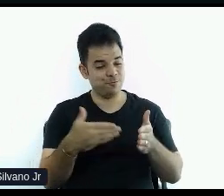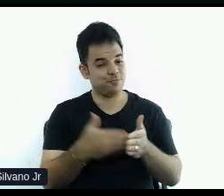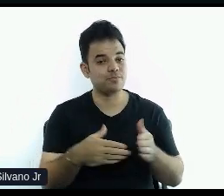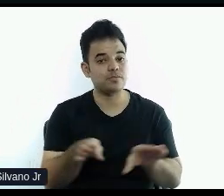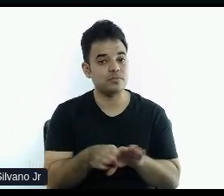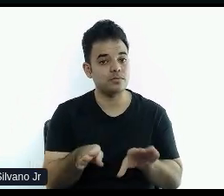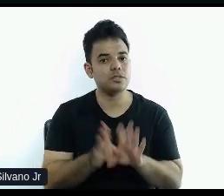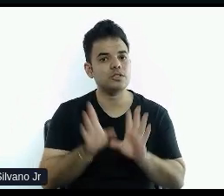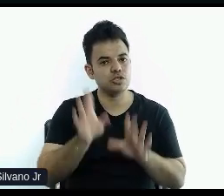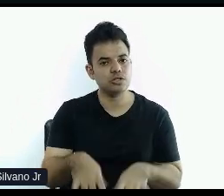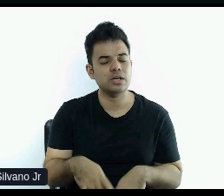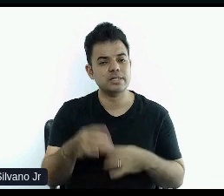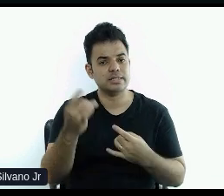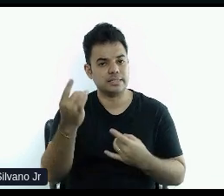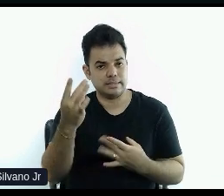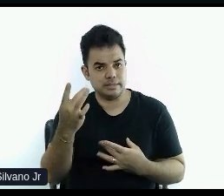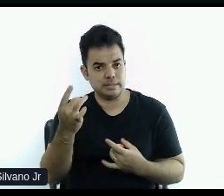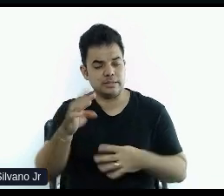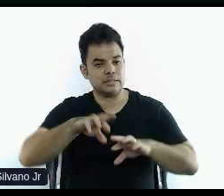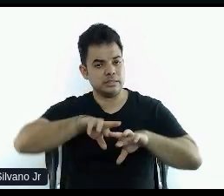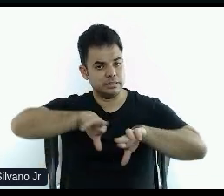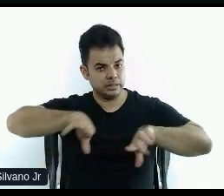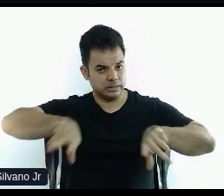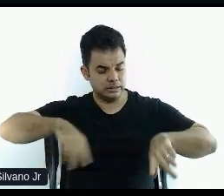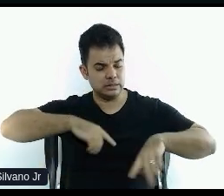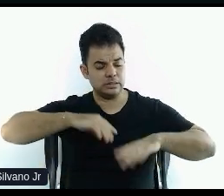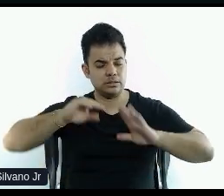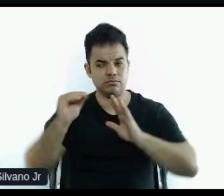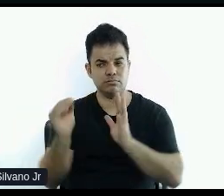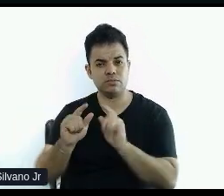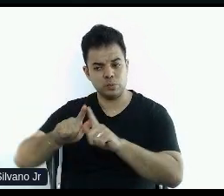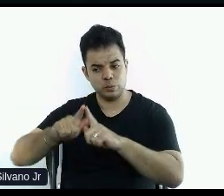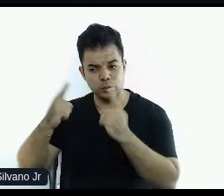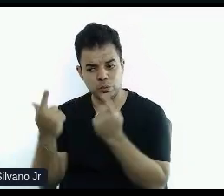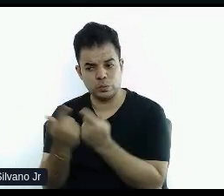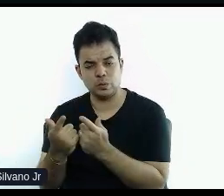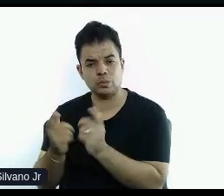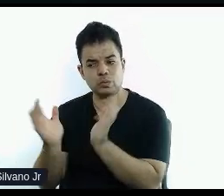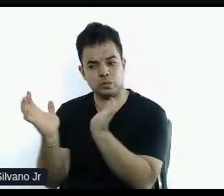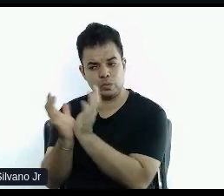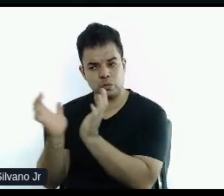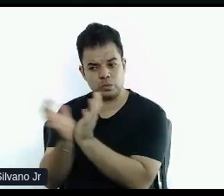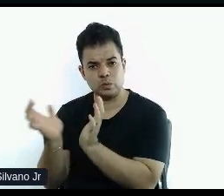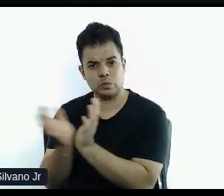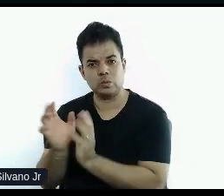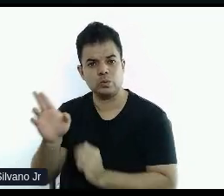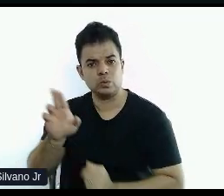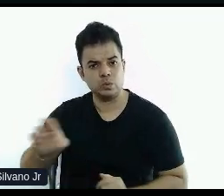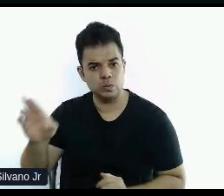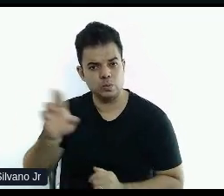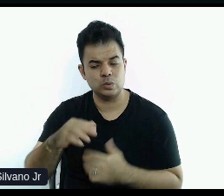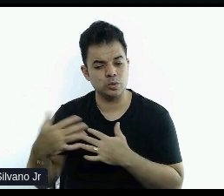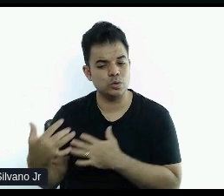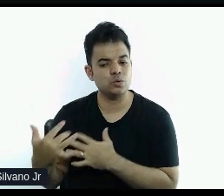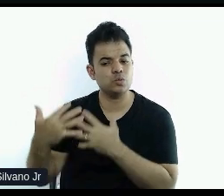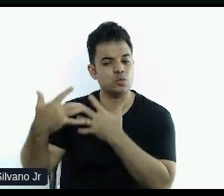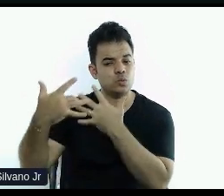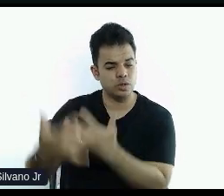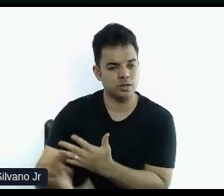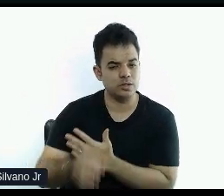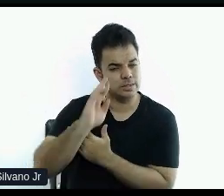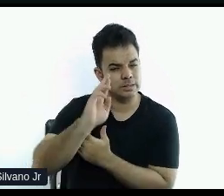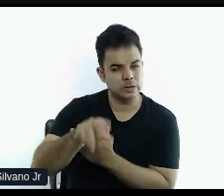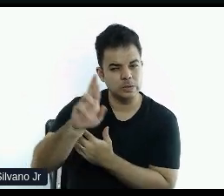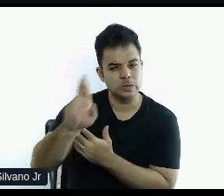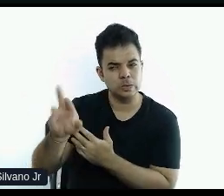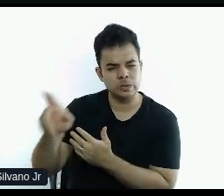técnicas que já foram concebidas, a gente já tem um grupo e um conjunto de usuárias com jornadas específicas. Então, a gente